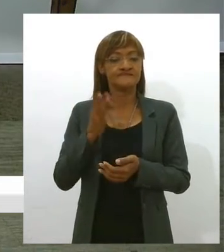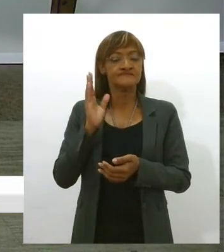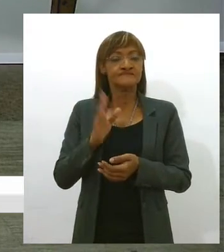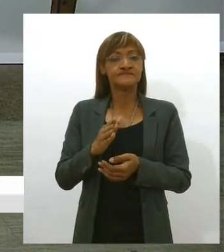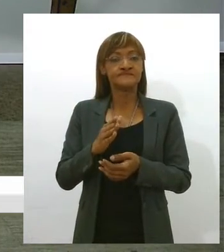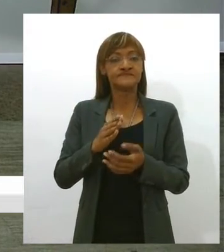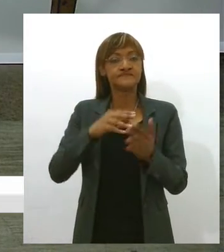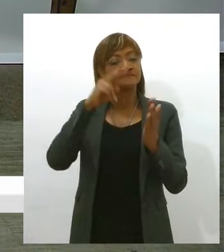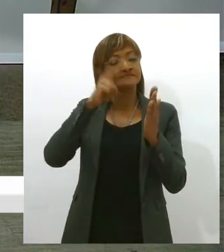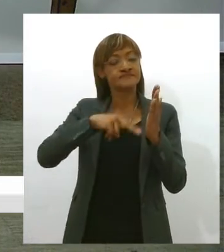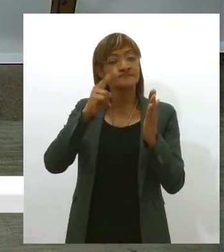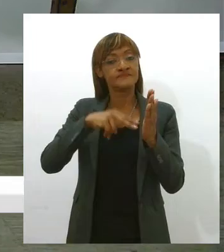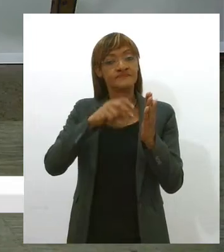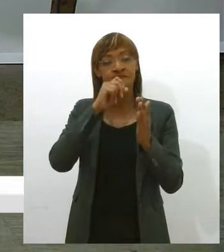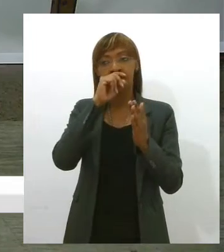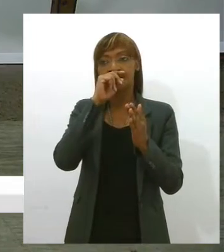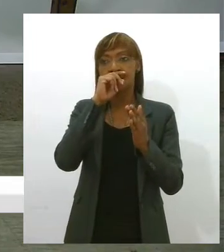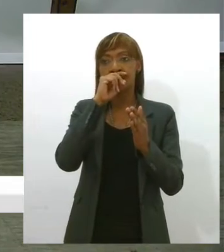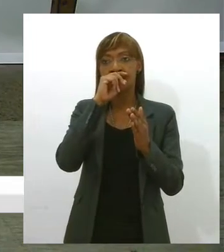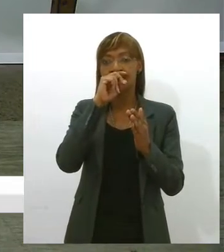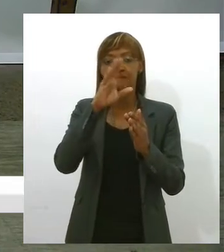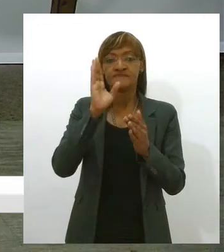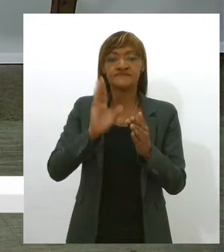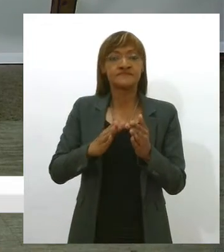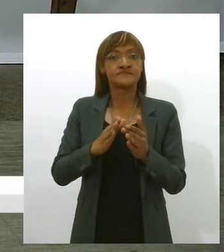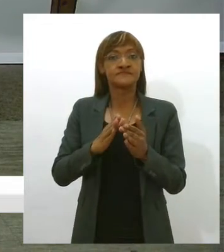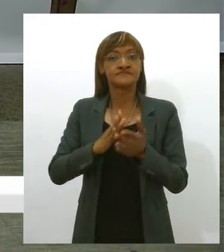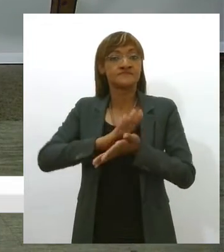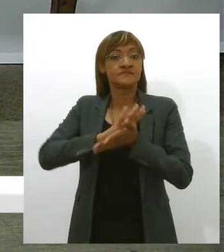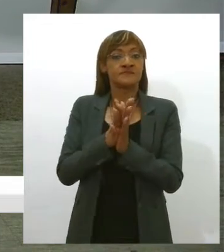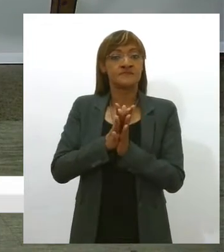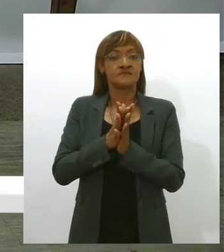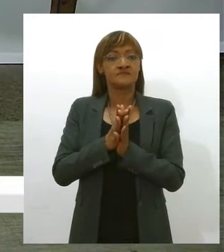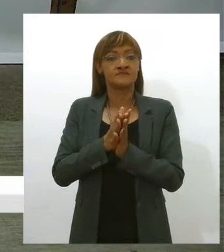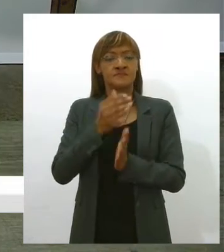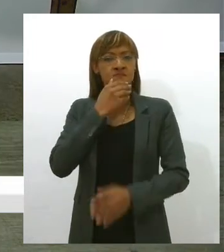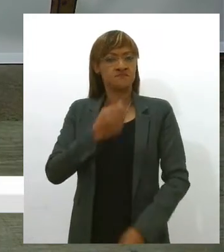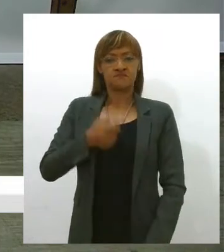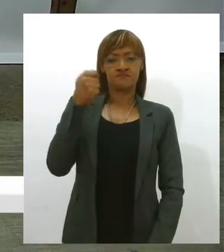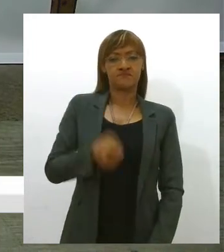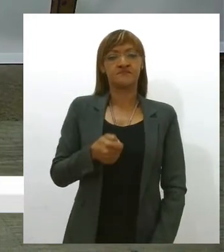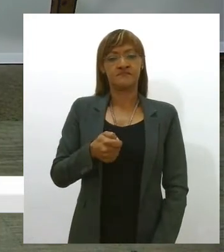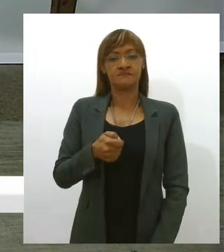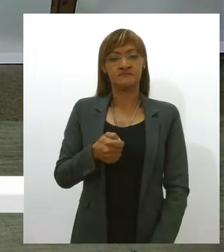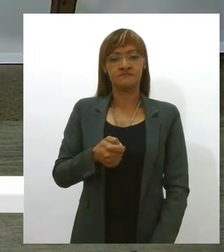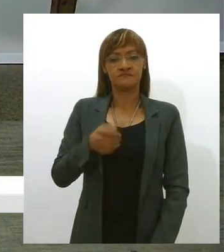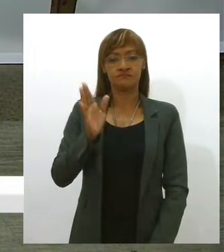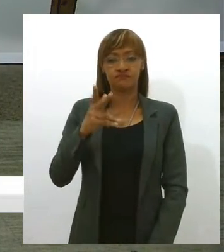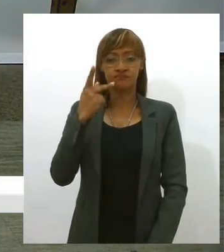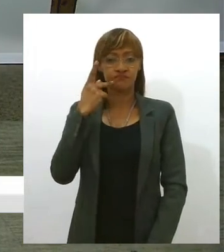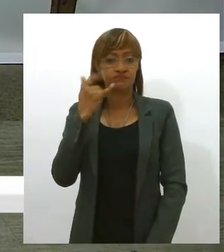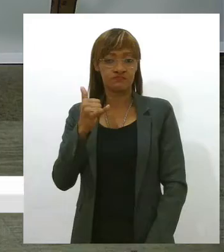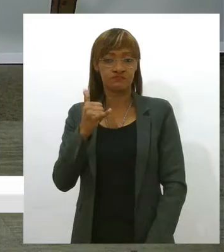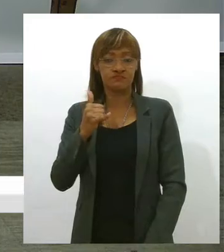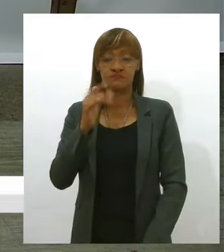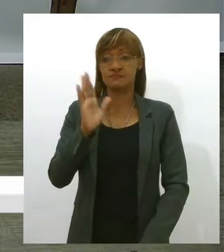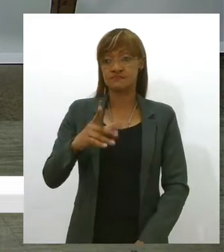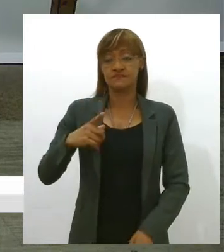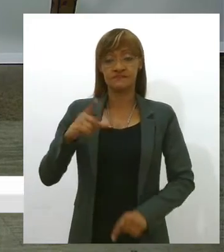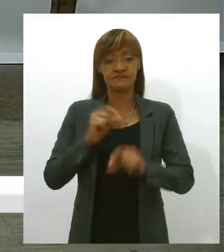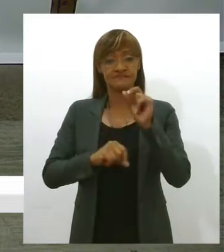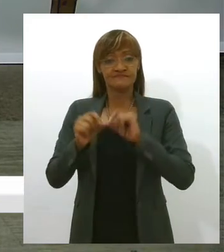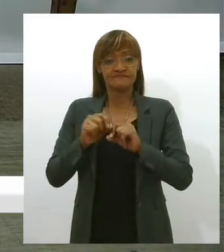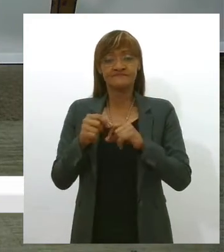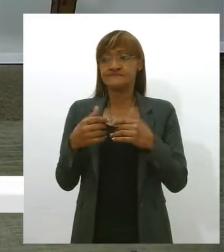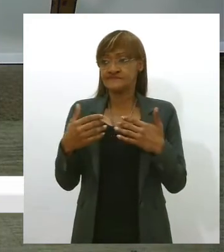desse conceito do macho alfa, né? E do macho alfa que é pai, assim, esse conceito, ele no senso comum, digamos assim,